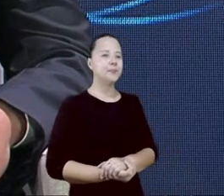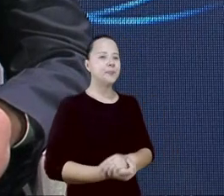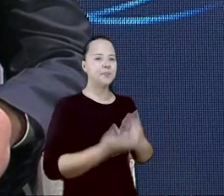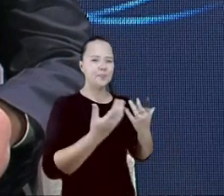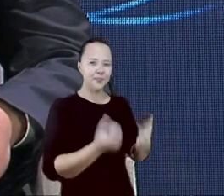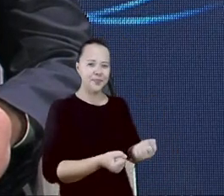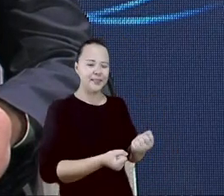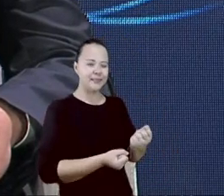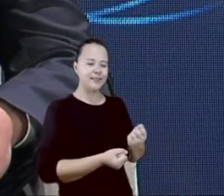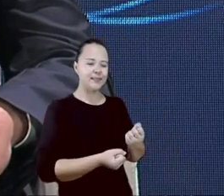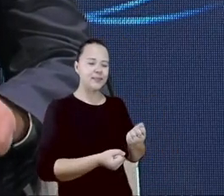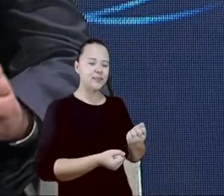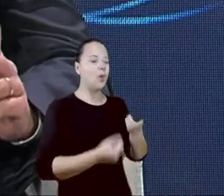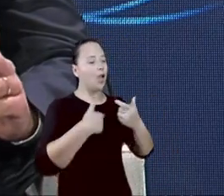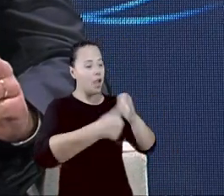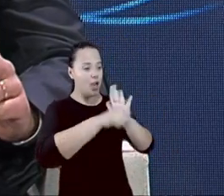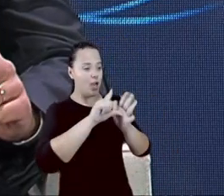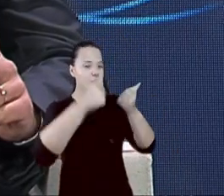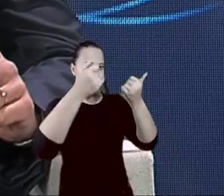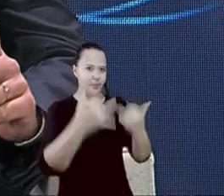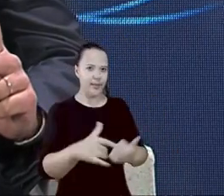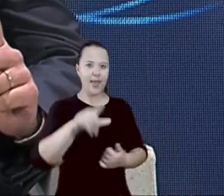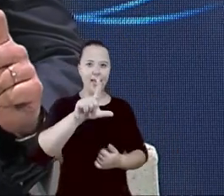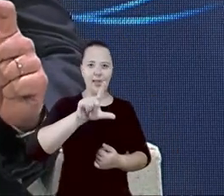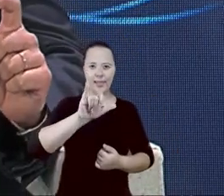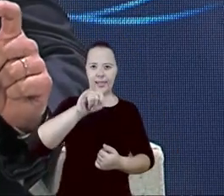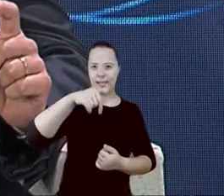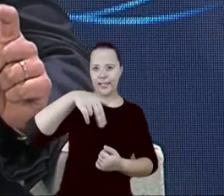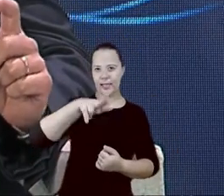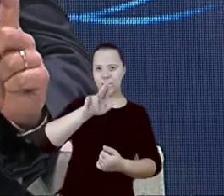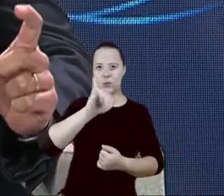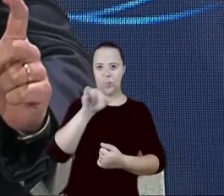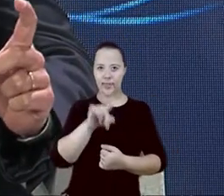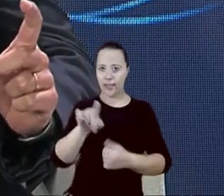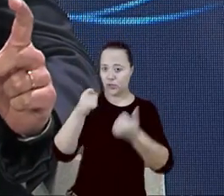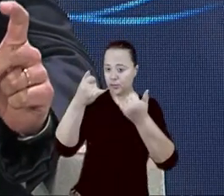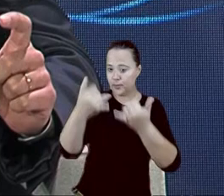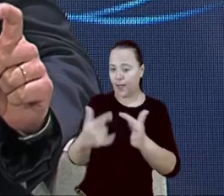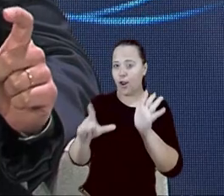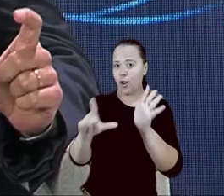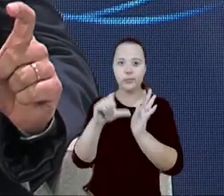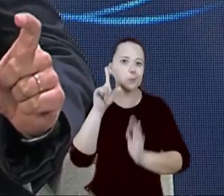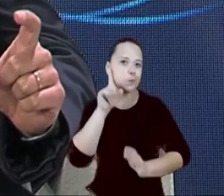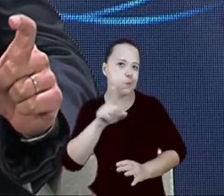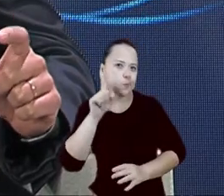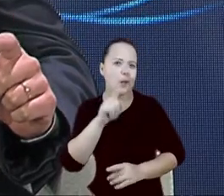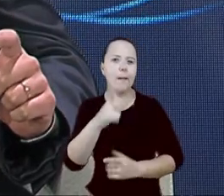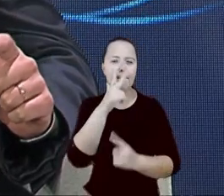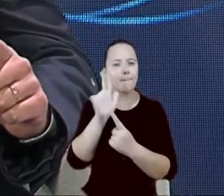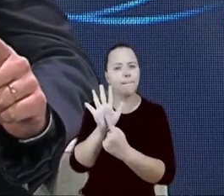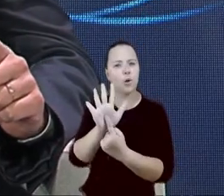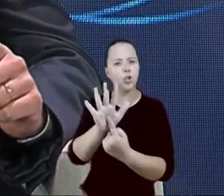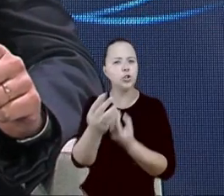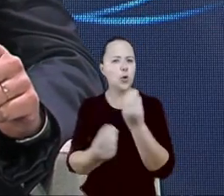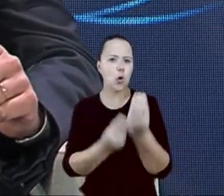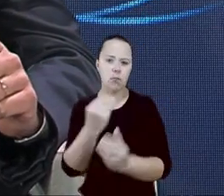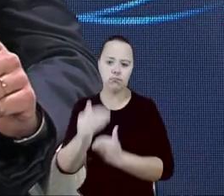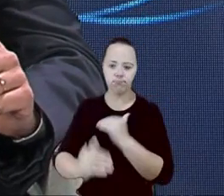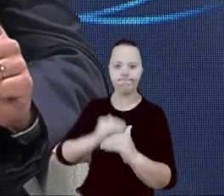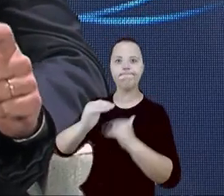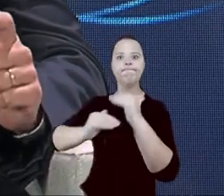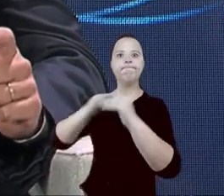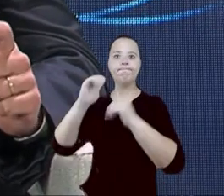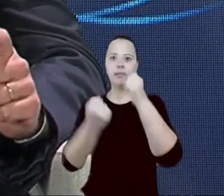de liquidez acho que tem um ponto importante que já faz Lojas Americanas que que mostra muito com o nosso mercado tá se desenvolvendo né assim a gente